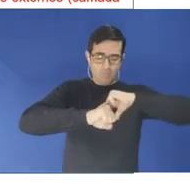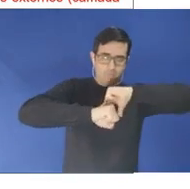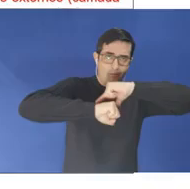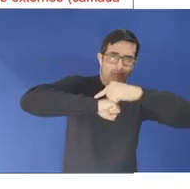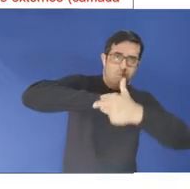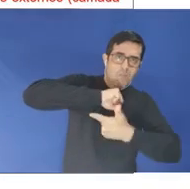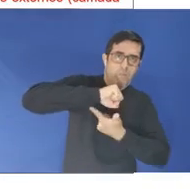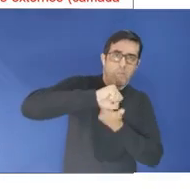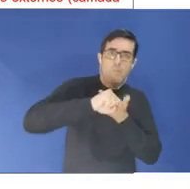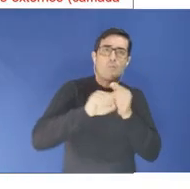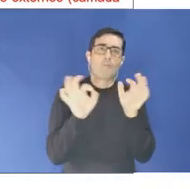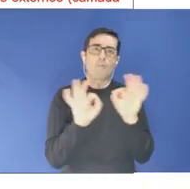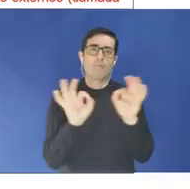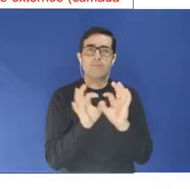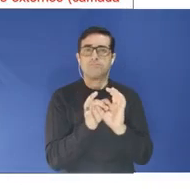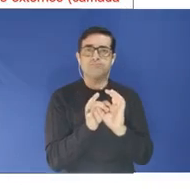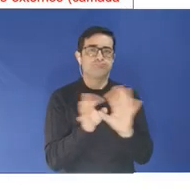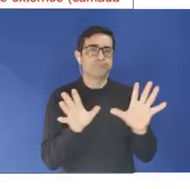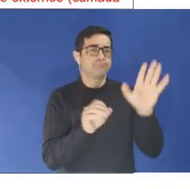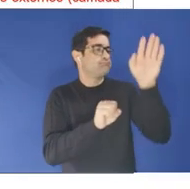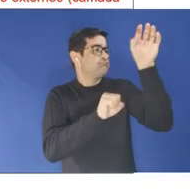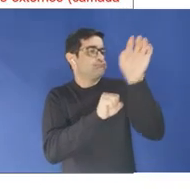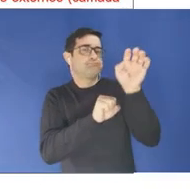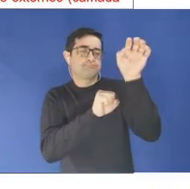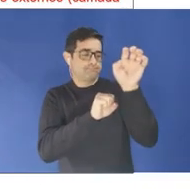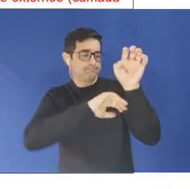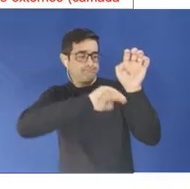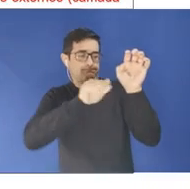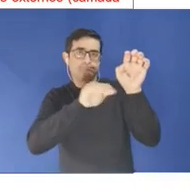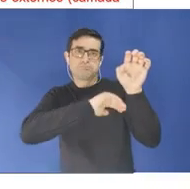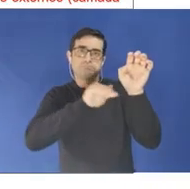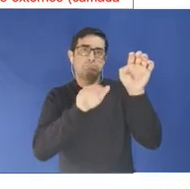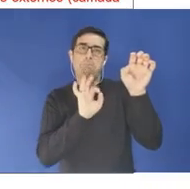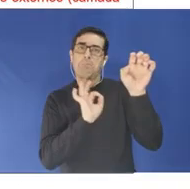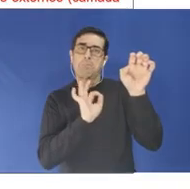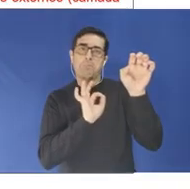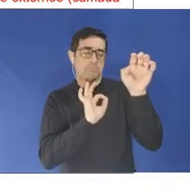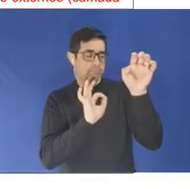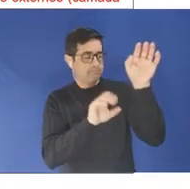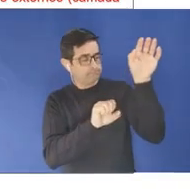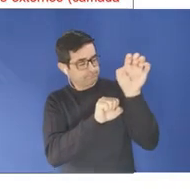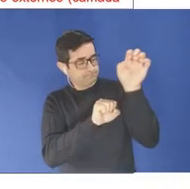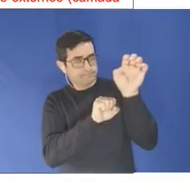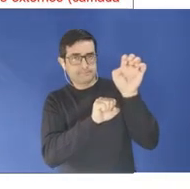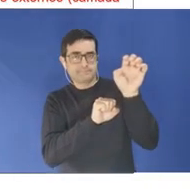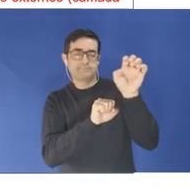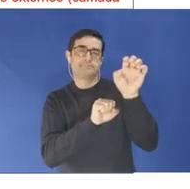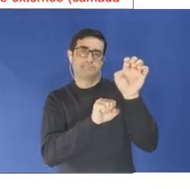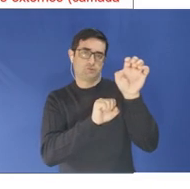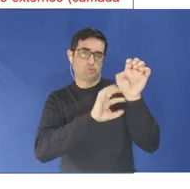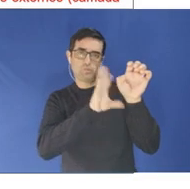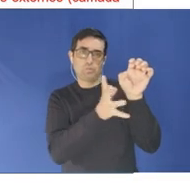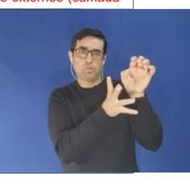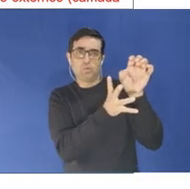não existe nenhuma blindagem, nenhum elétron entre eles e o